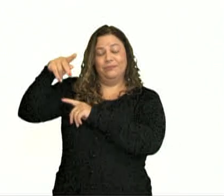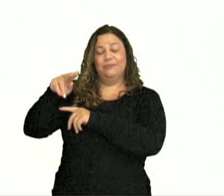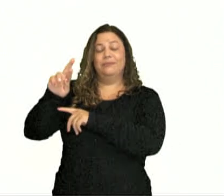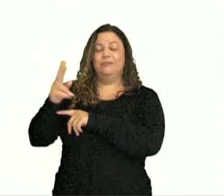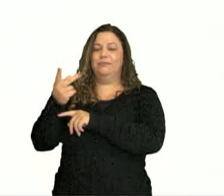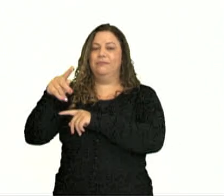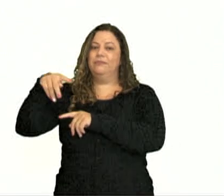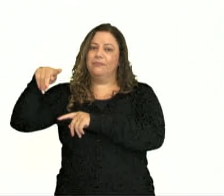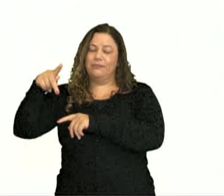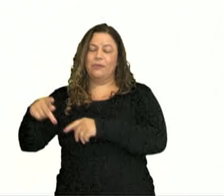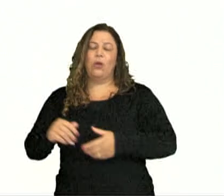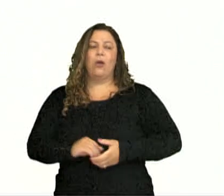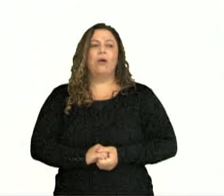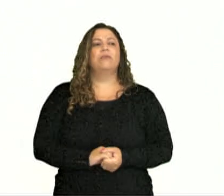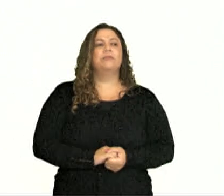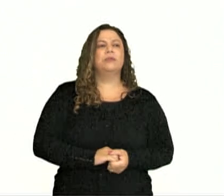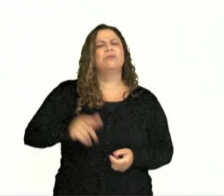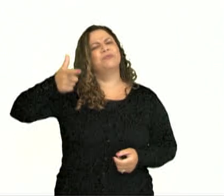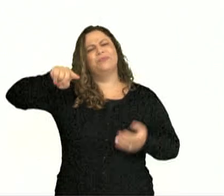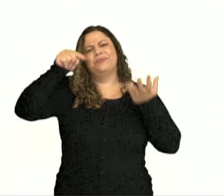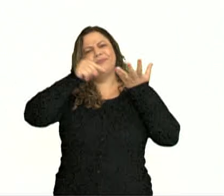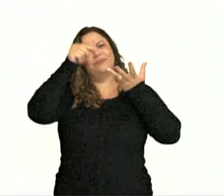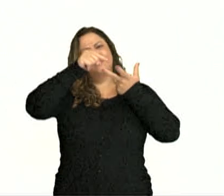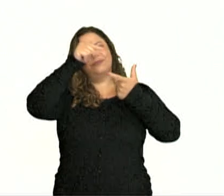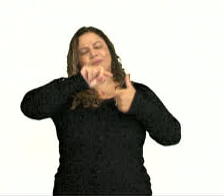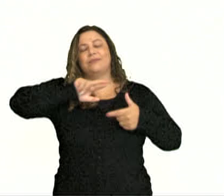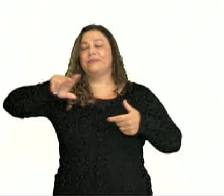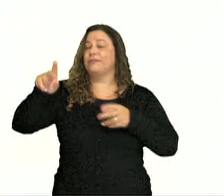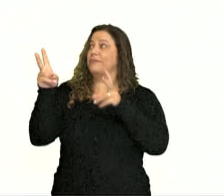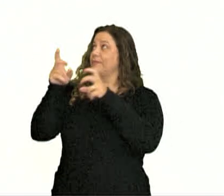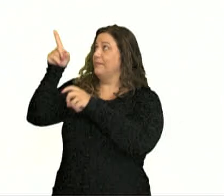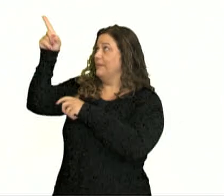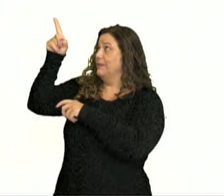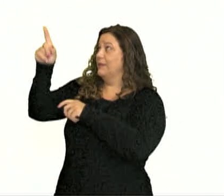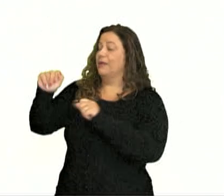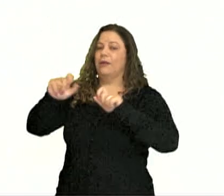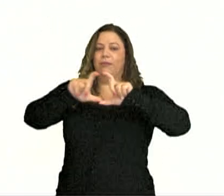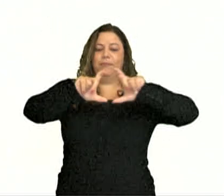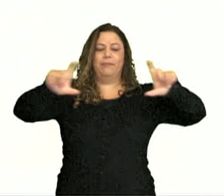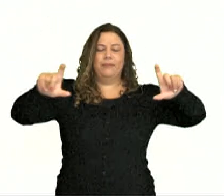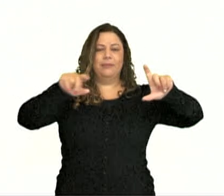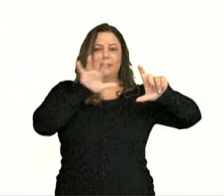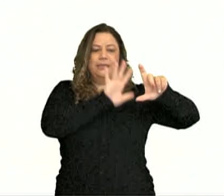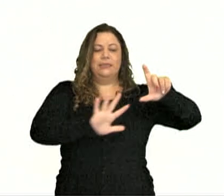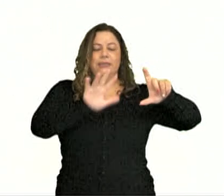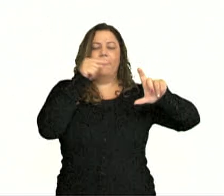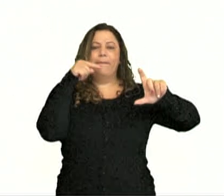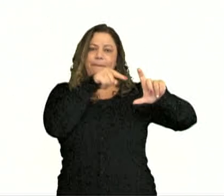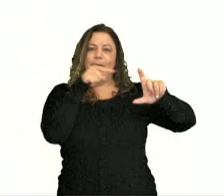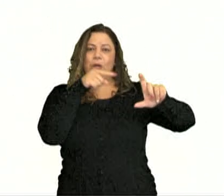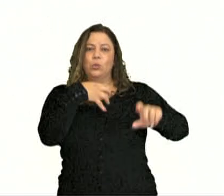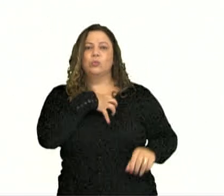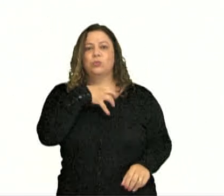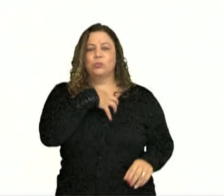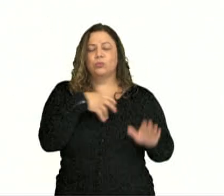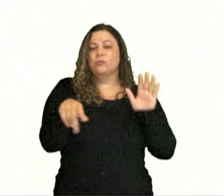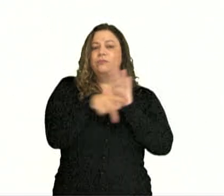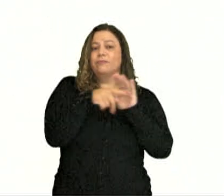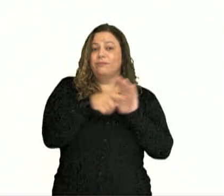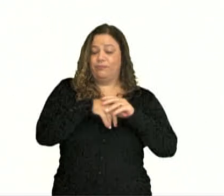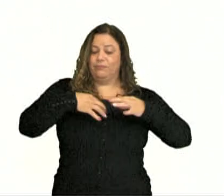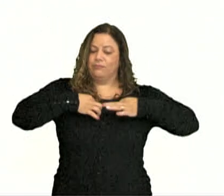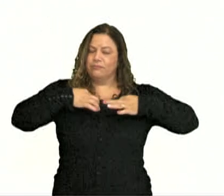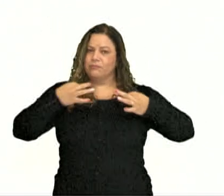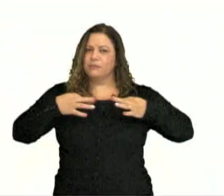outros estilos. Tá aqui mais imagens para vocês perceberem, ó, o estilo deles até